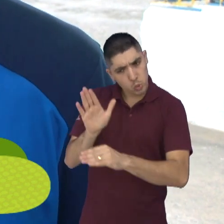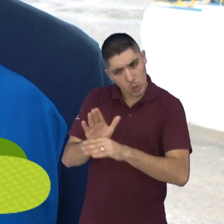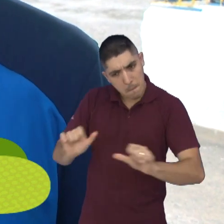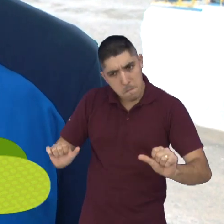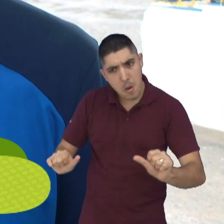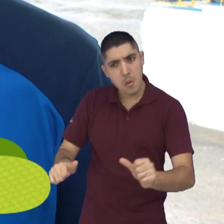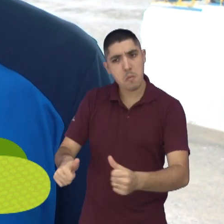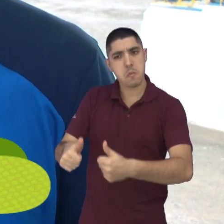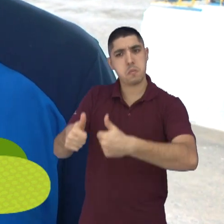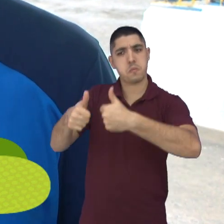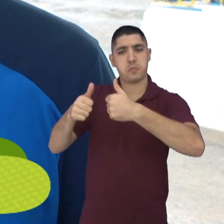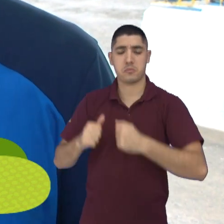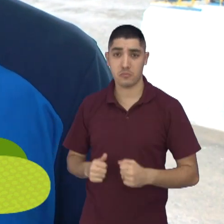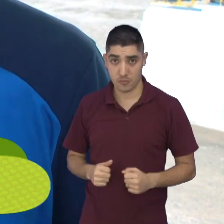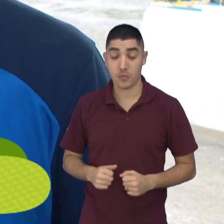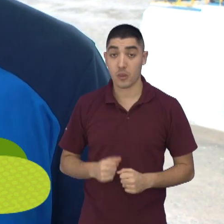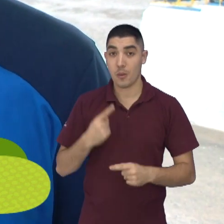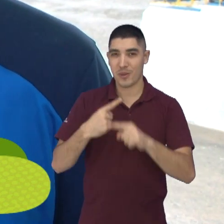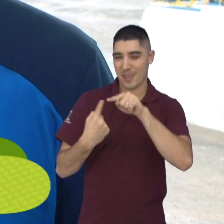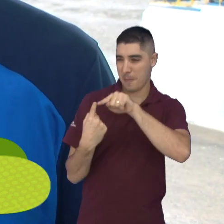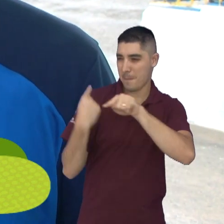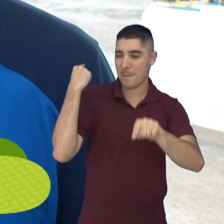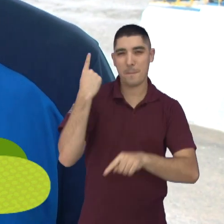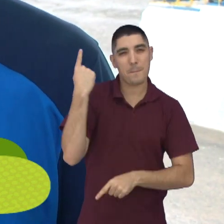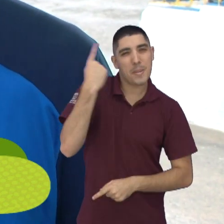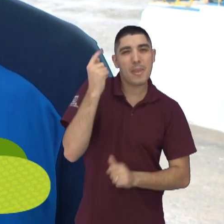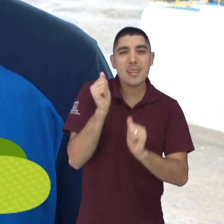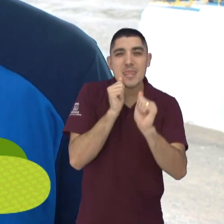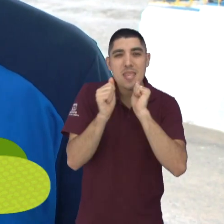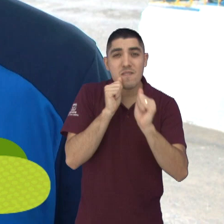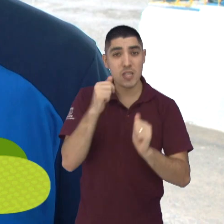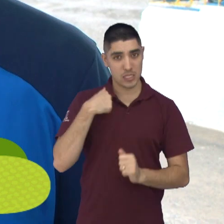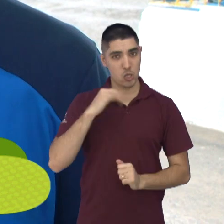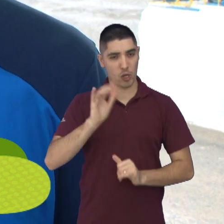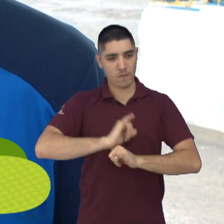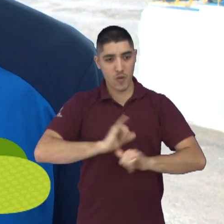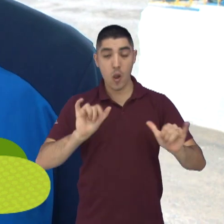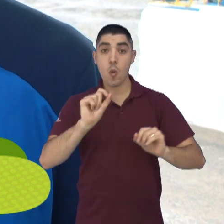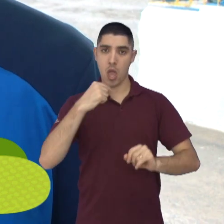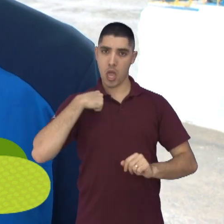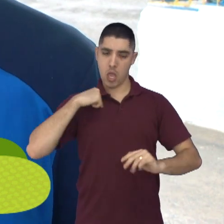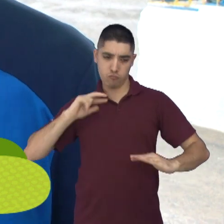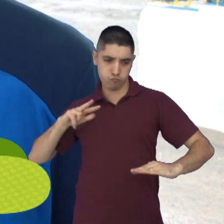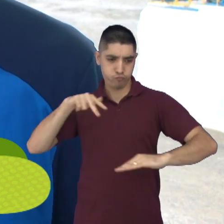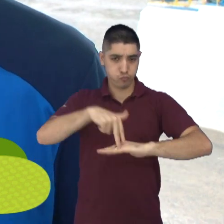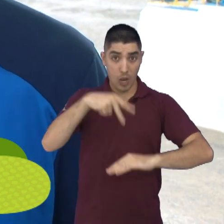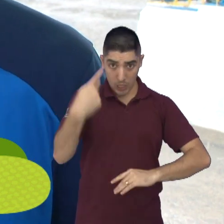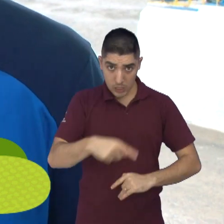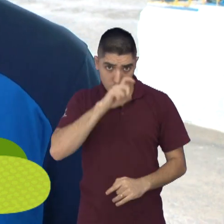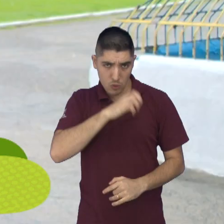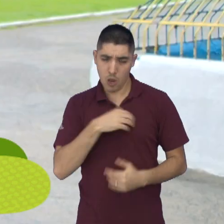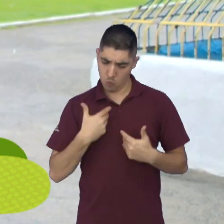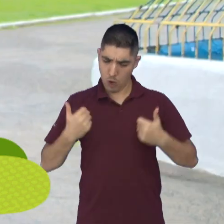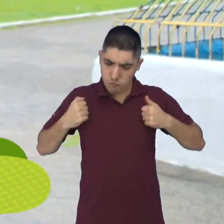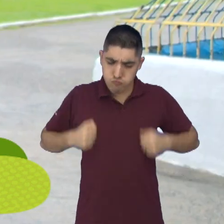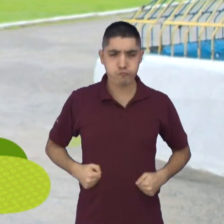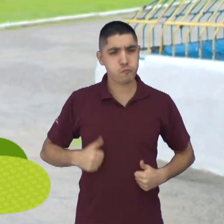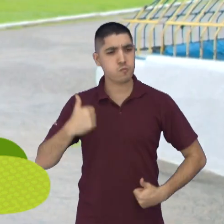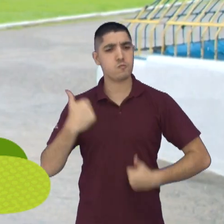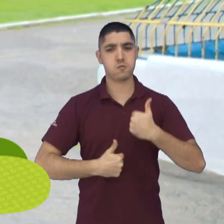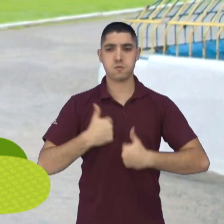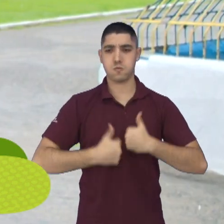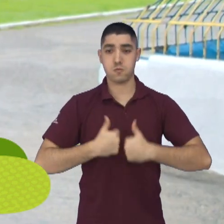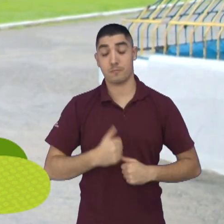fazendo no São José, né? Quando a primeira entrevista que eu dei foi que eu vim para o São José para poder vestir a camisa e fazer a diferença no clube. Outro